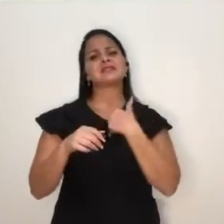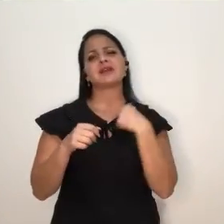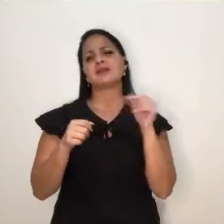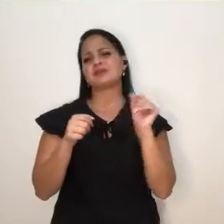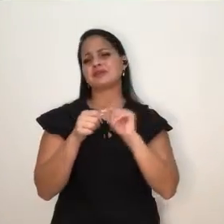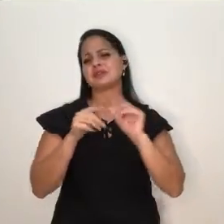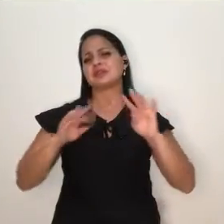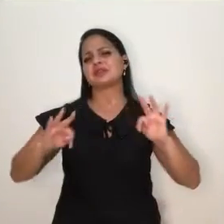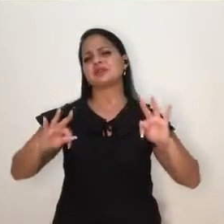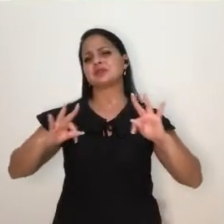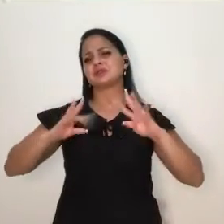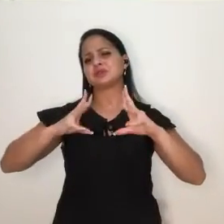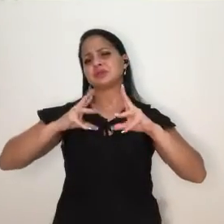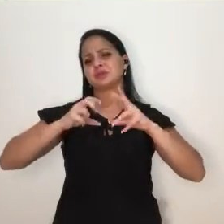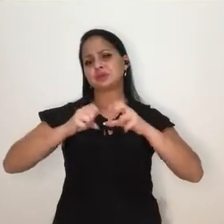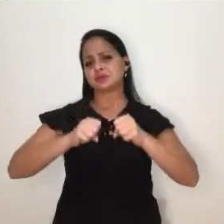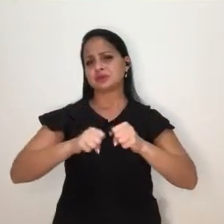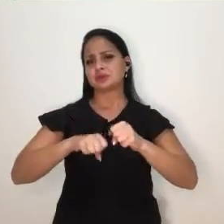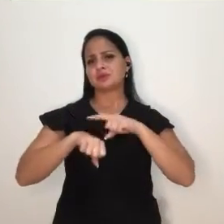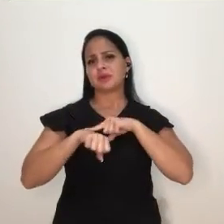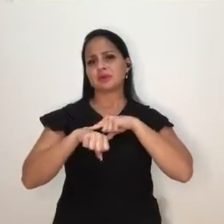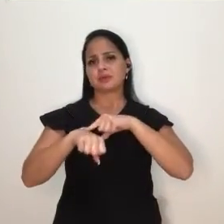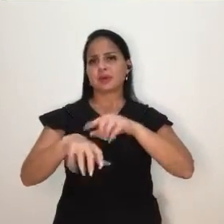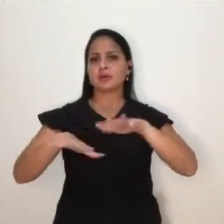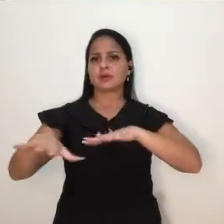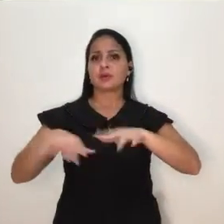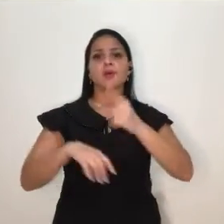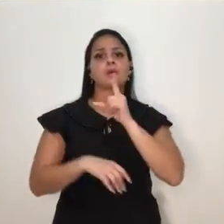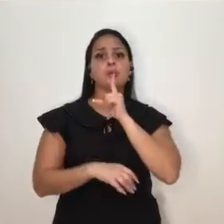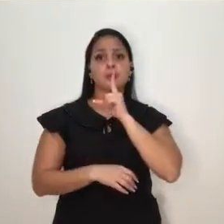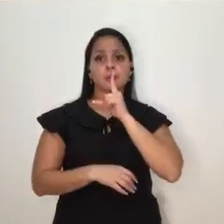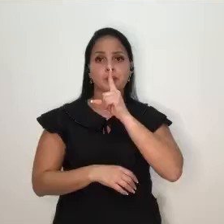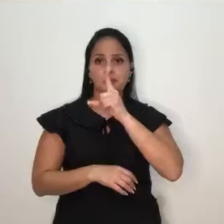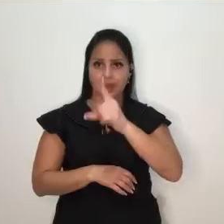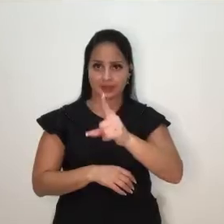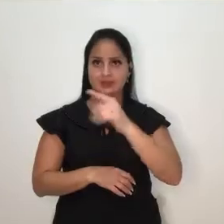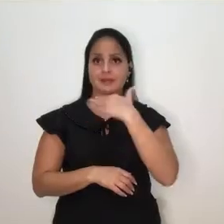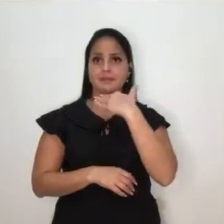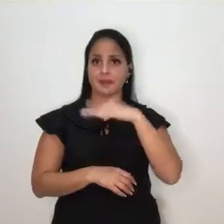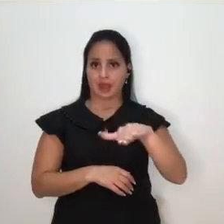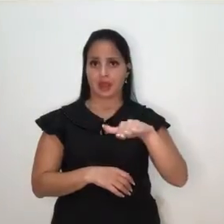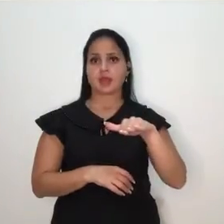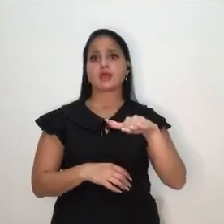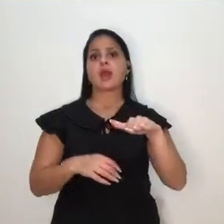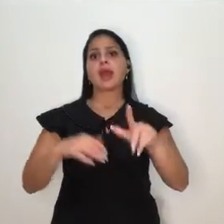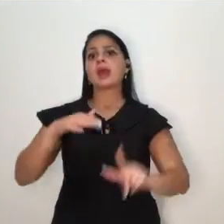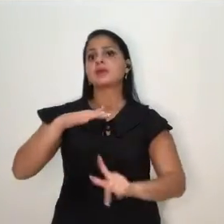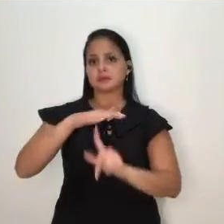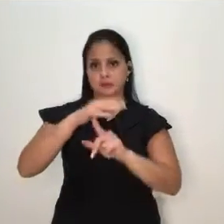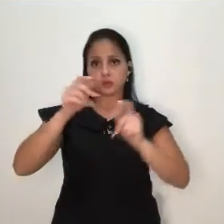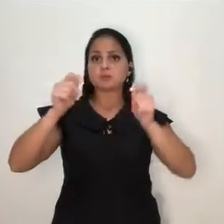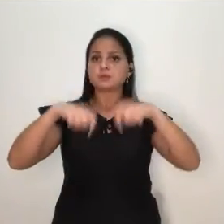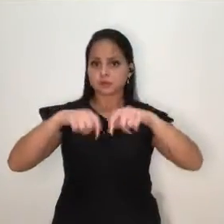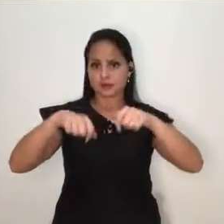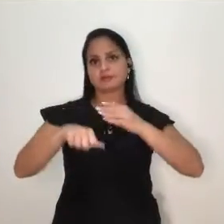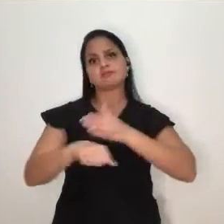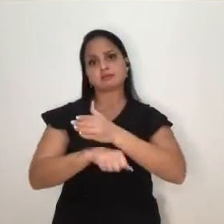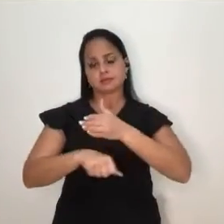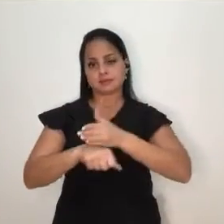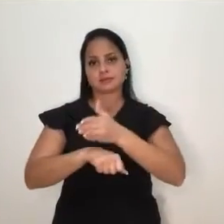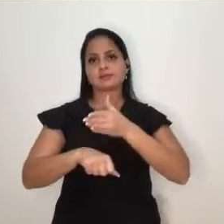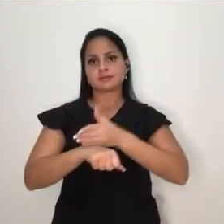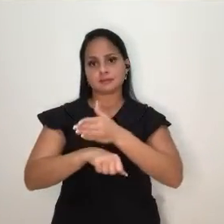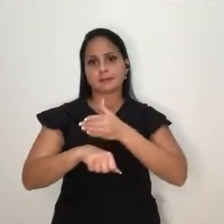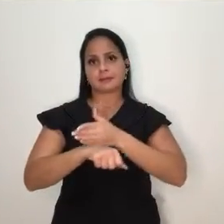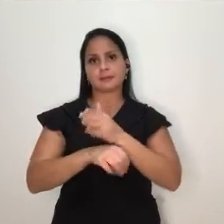toda a duração de mobilidade, que é de 1 ano e meio, que é o máximo que você pode ficar.